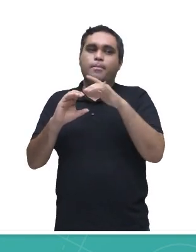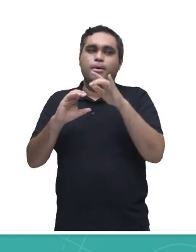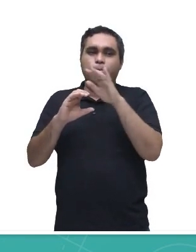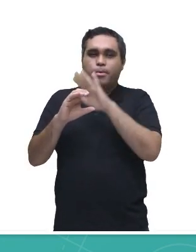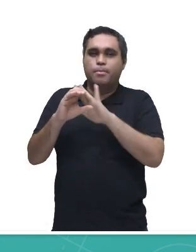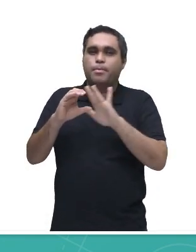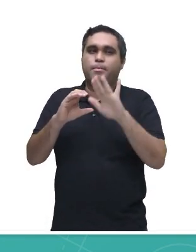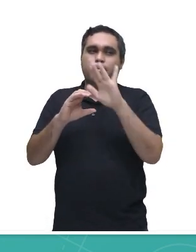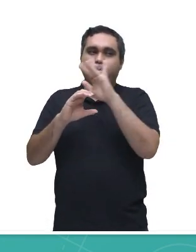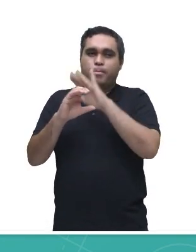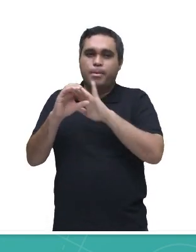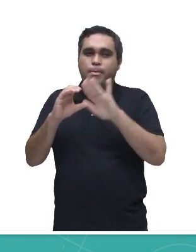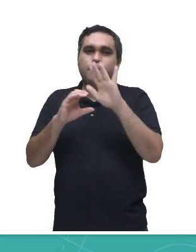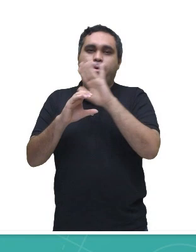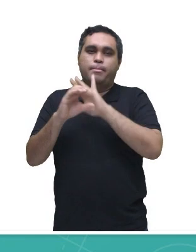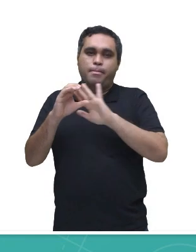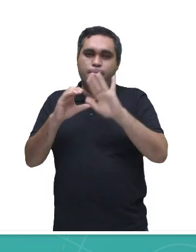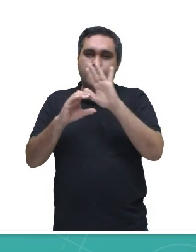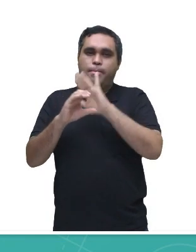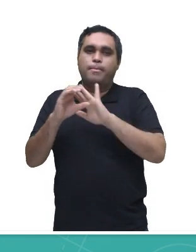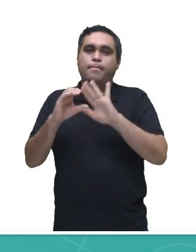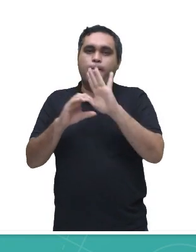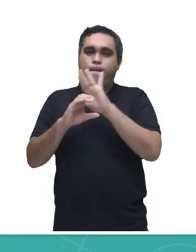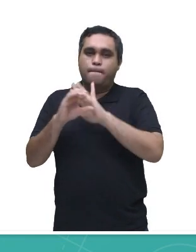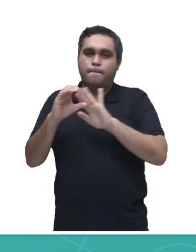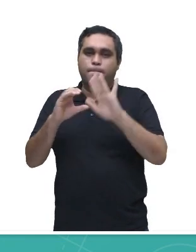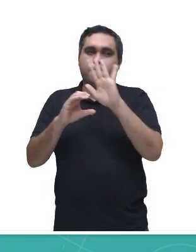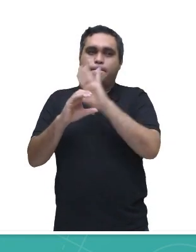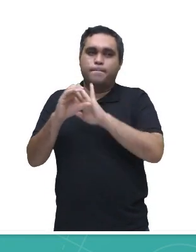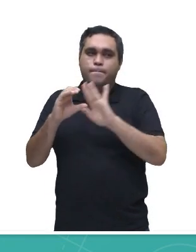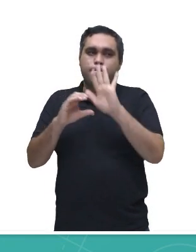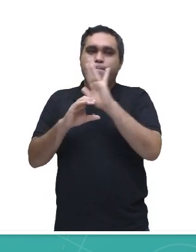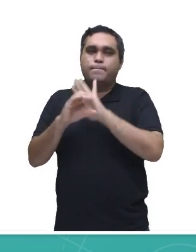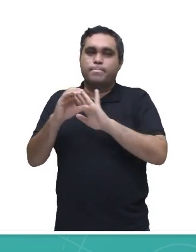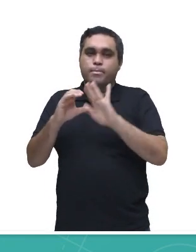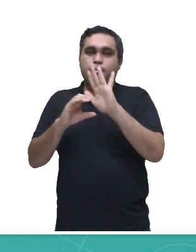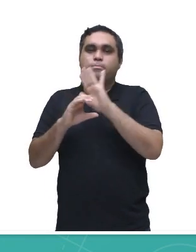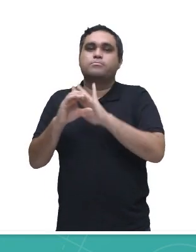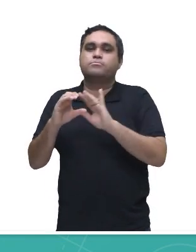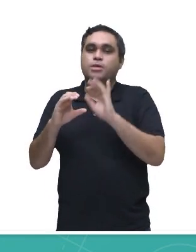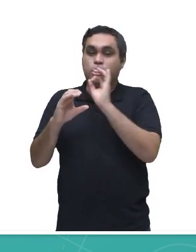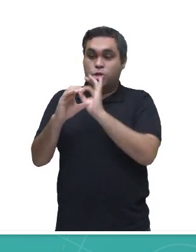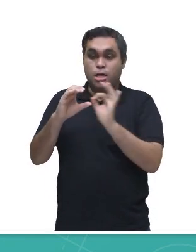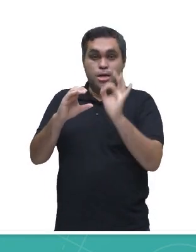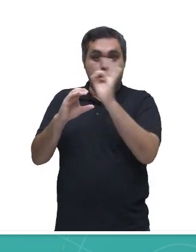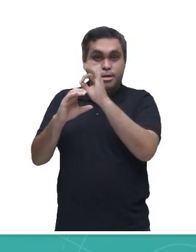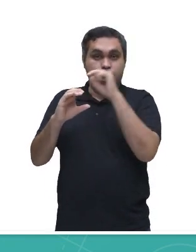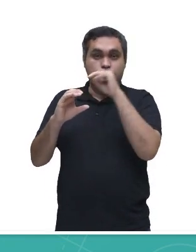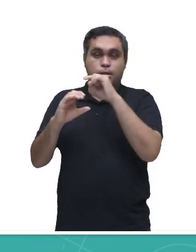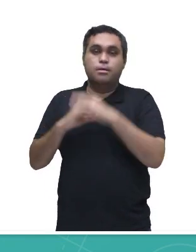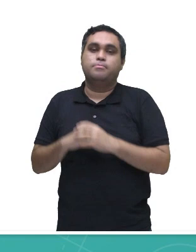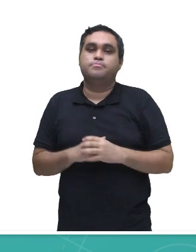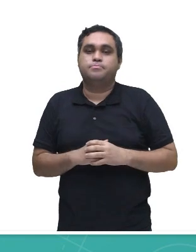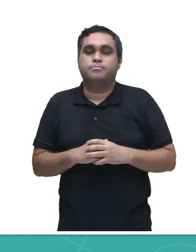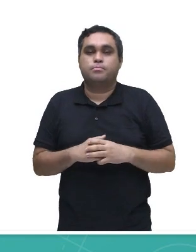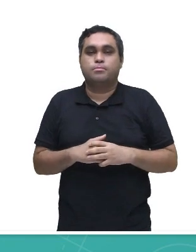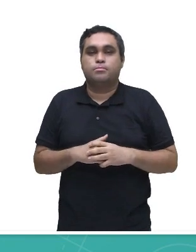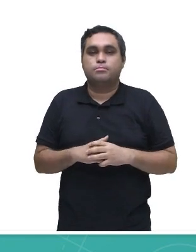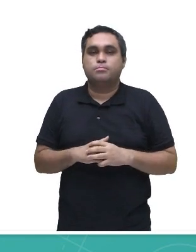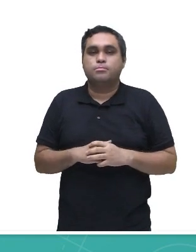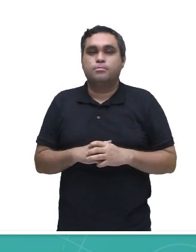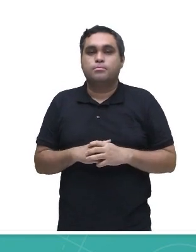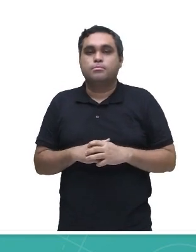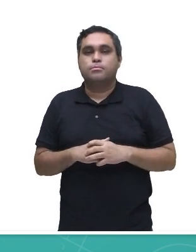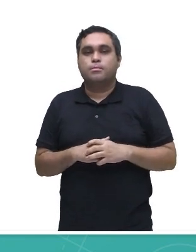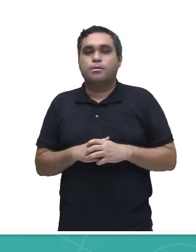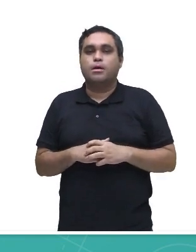preenche a célula e as organelas ficam ali submersas a ele, tá bom? E agora a gente falou de célula e como